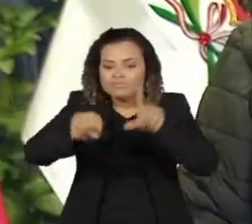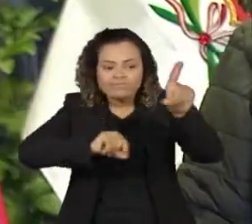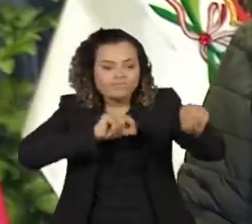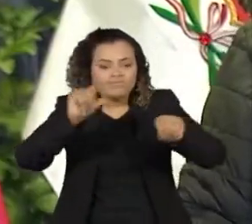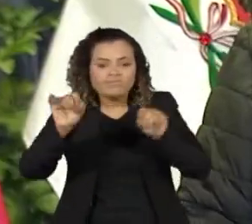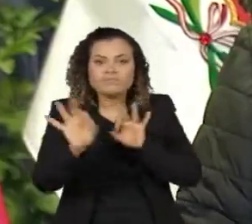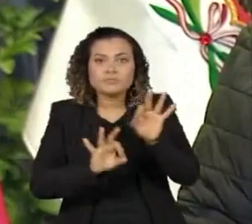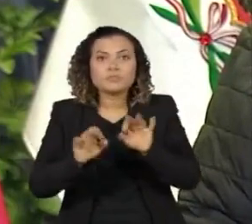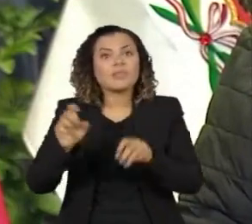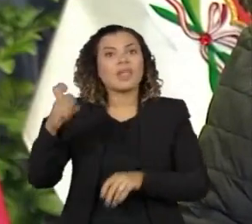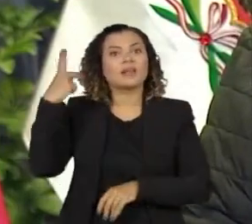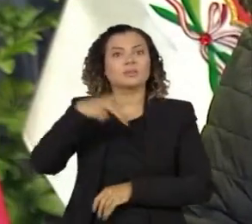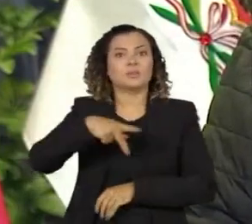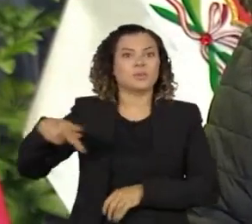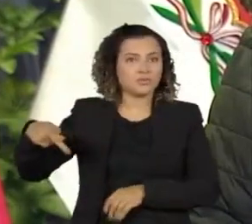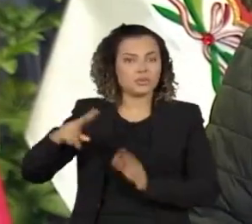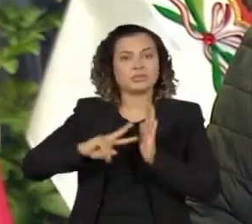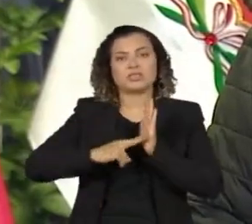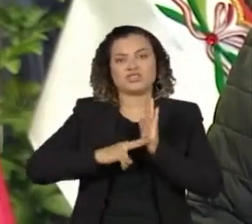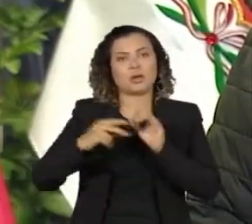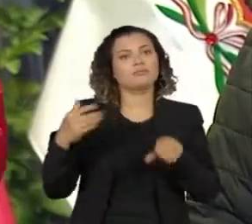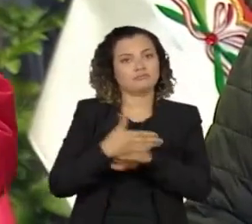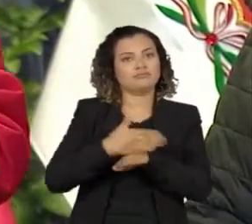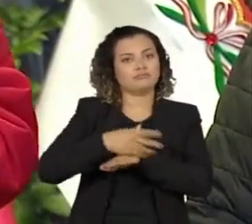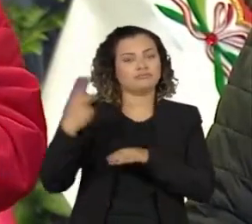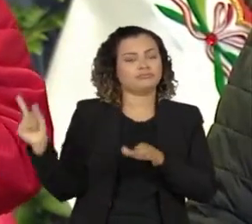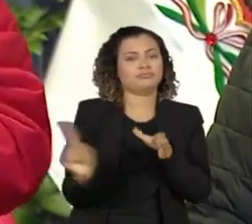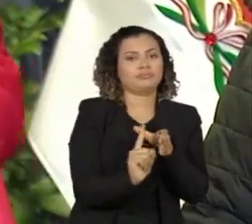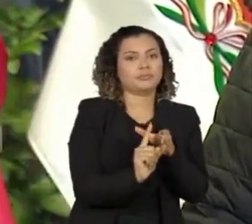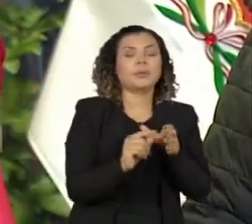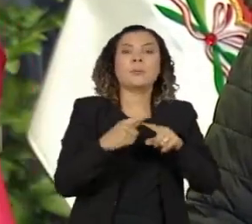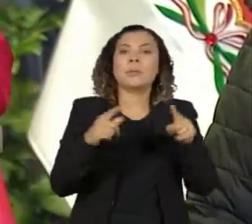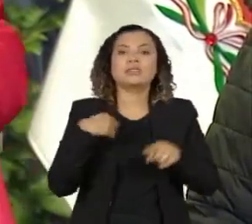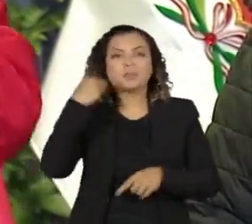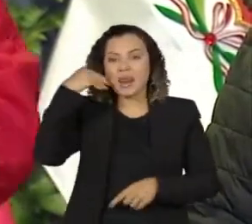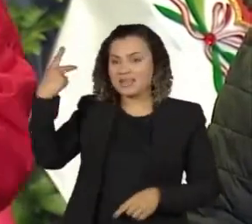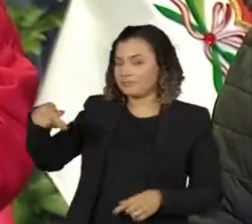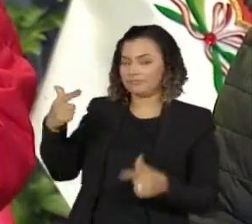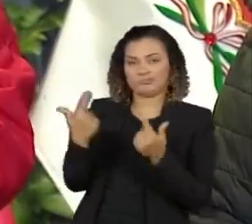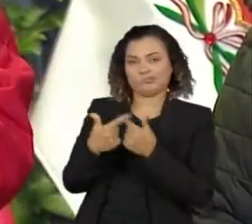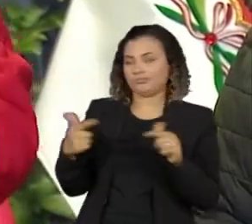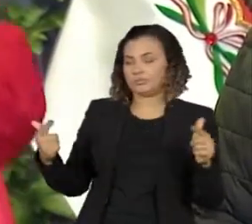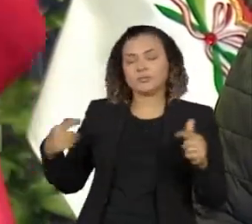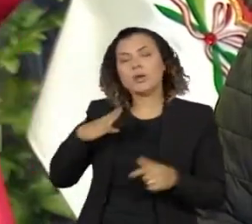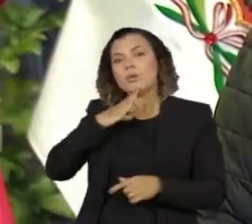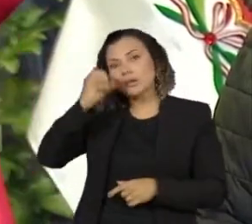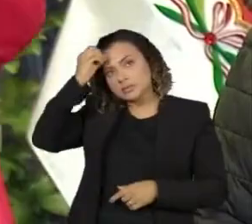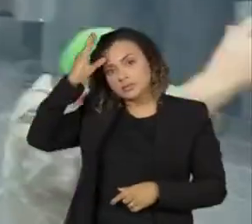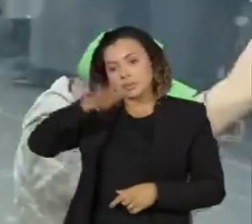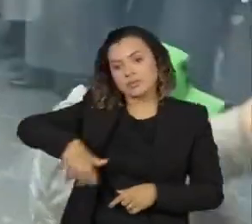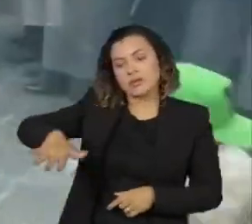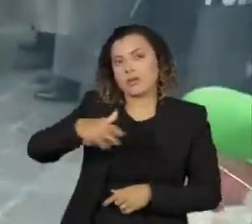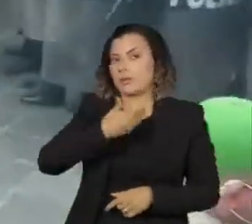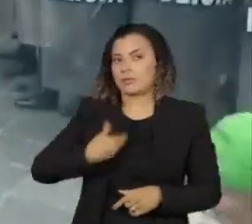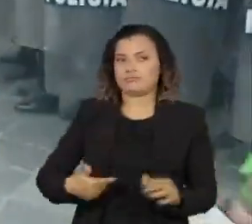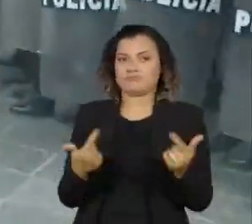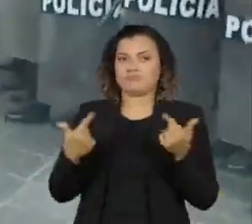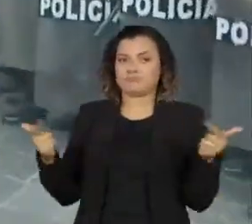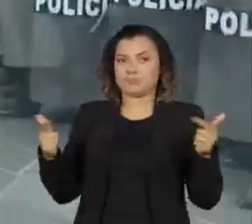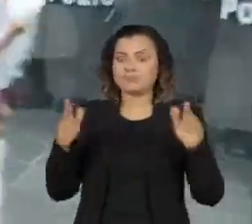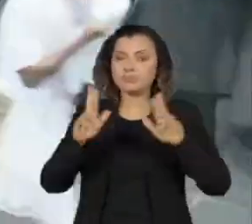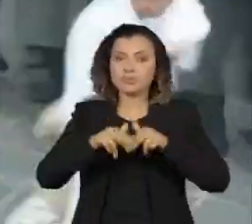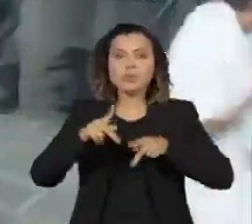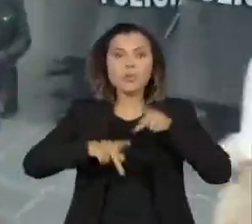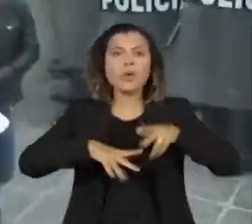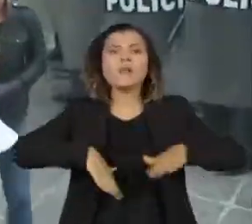ex professor e Sindicalista era visto como mal preparado e sem conhecimento da máquina pública a